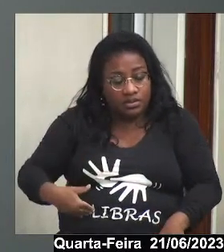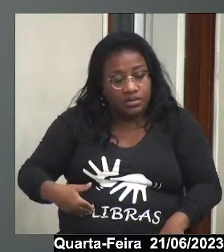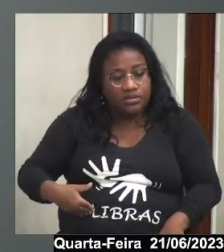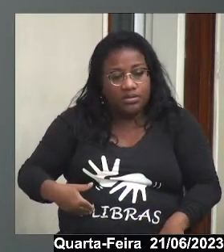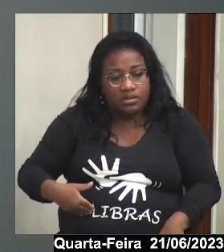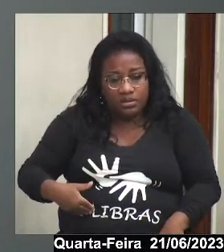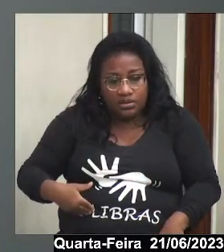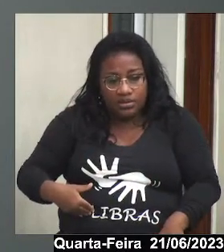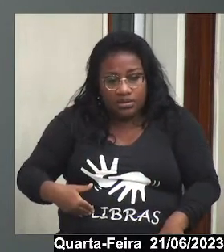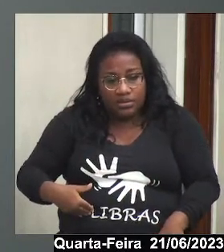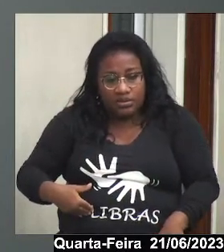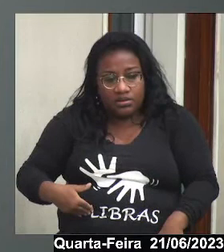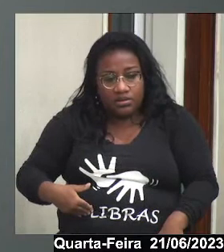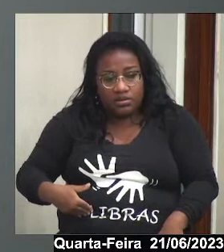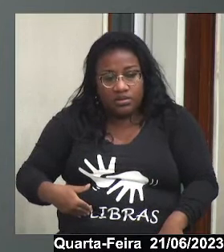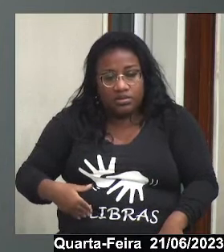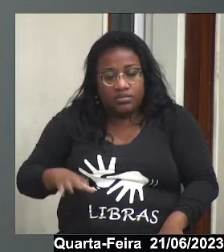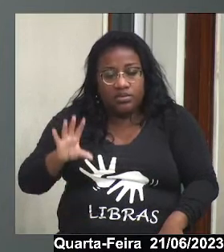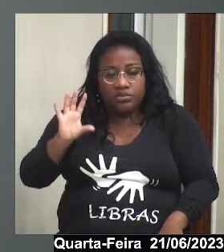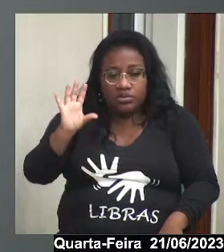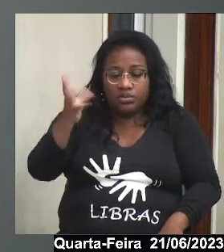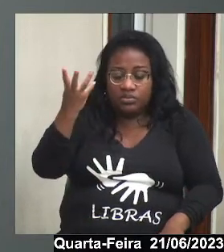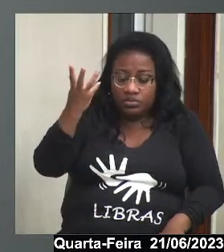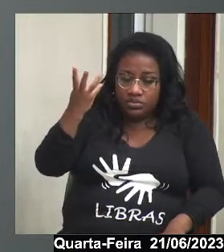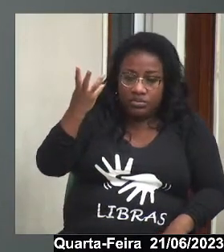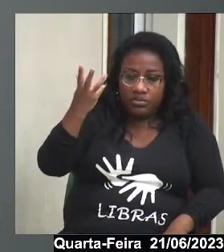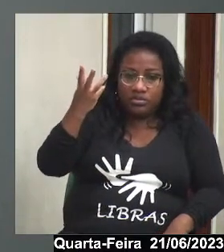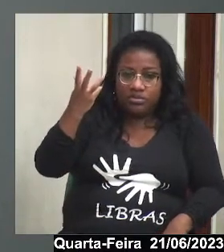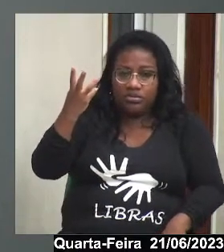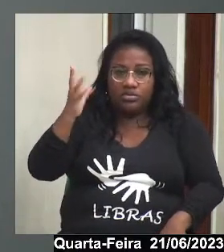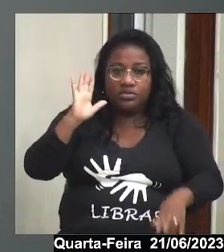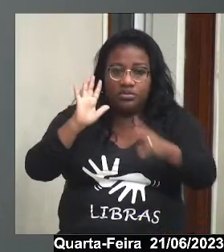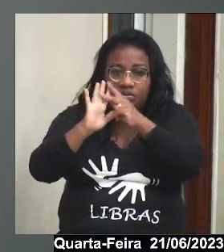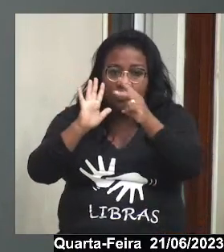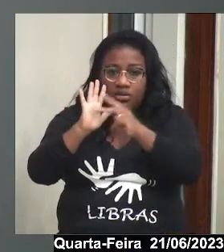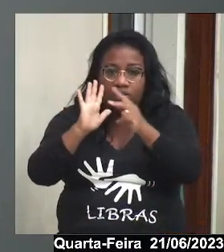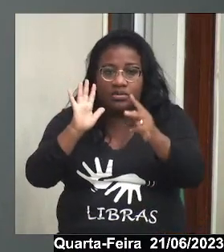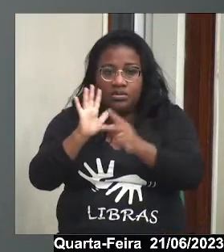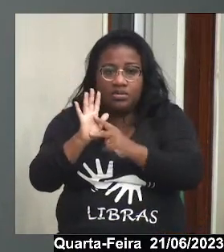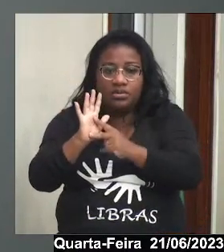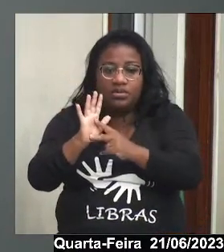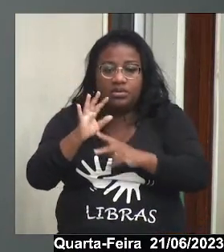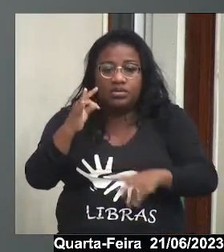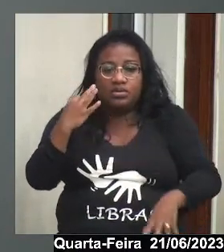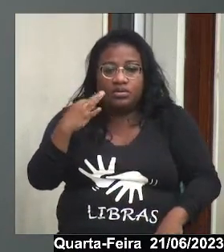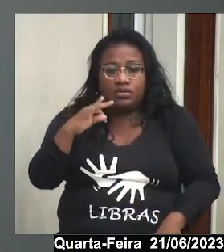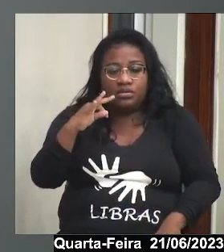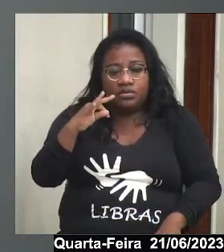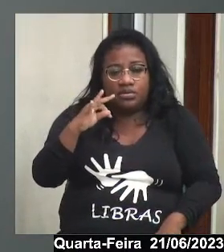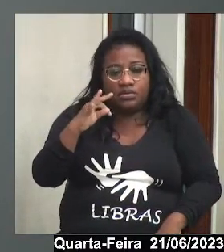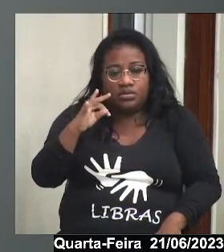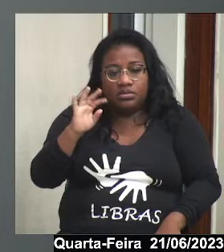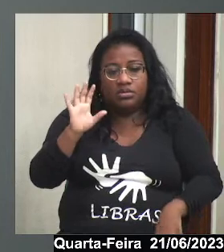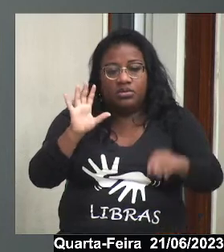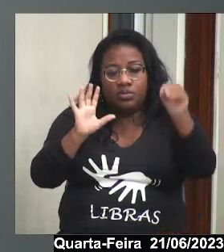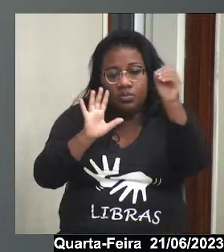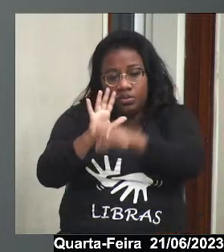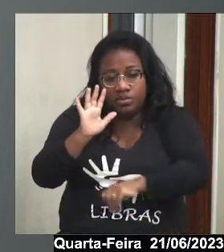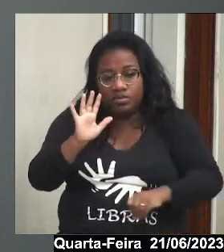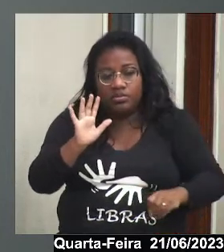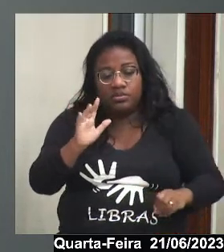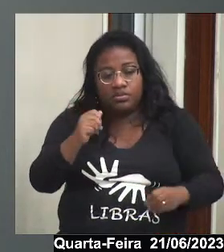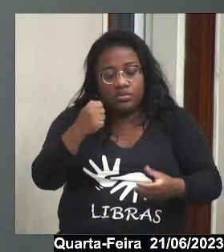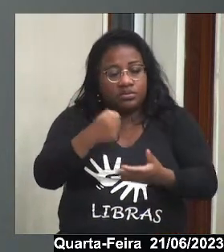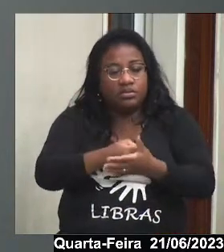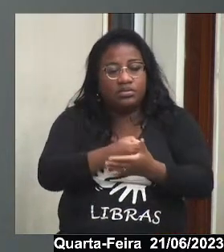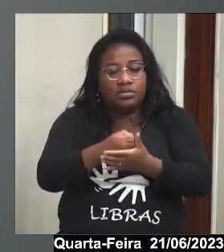teve esse bom senso, que teve essa atitude de fazer esse projeto. O projeto está pronto, o orçamento está pronto, só falta